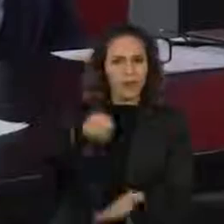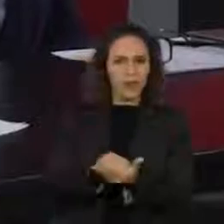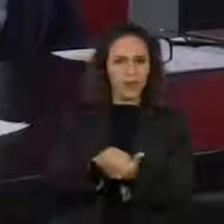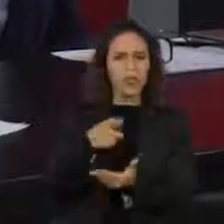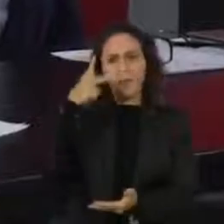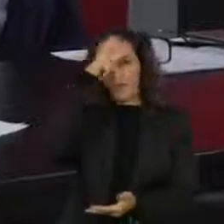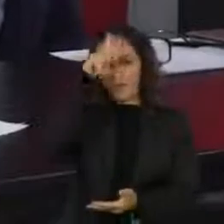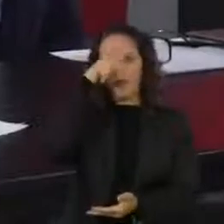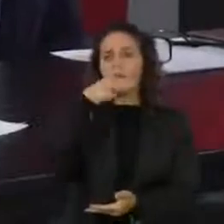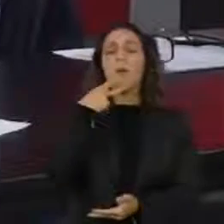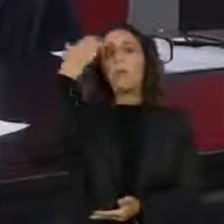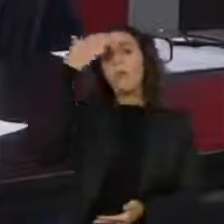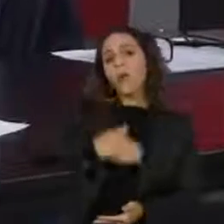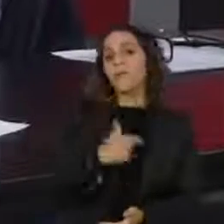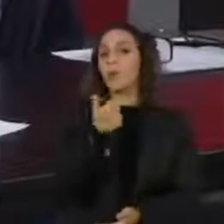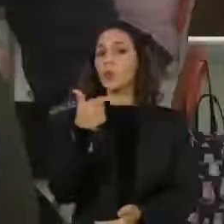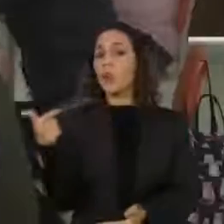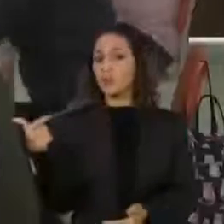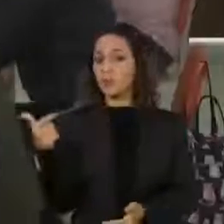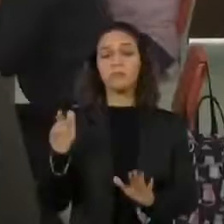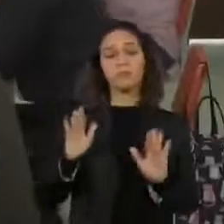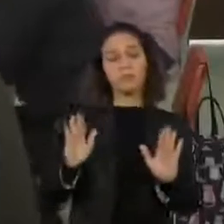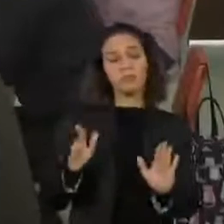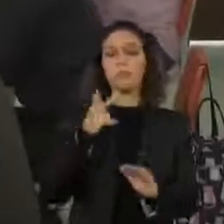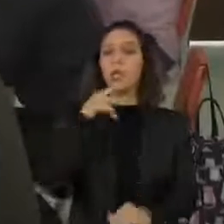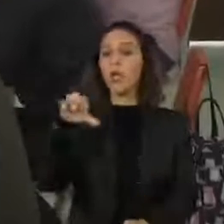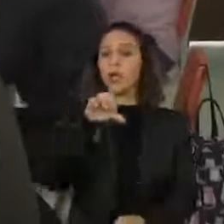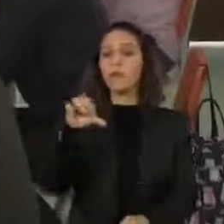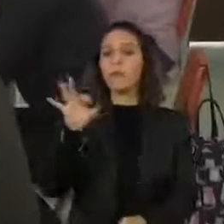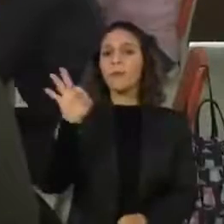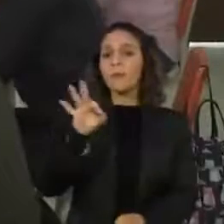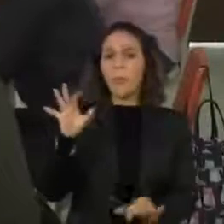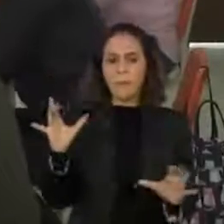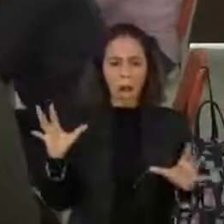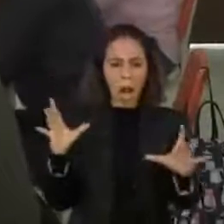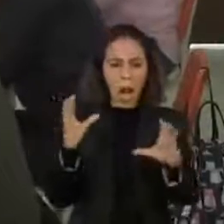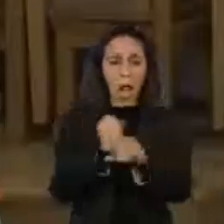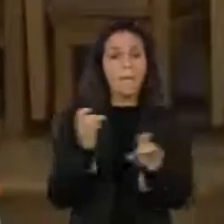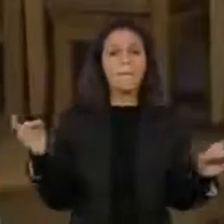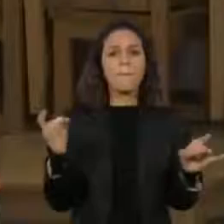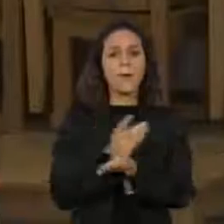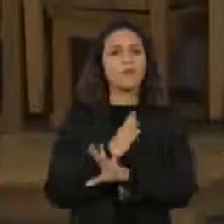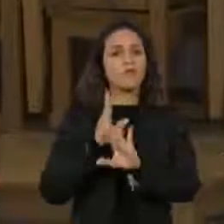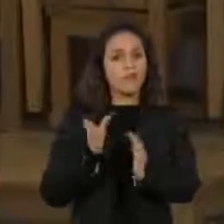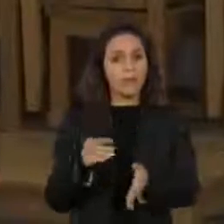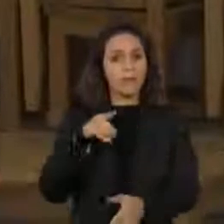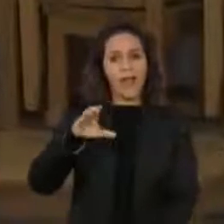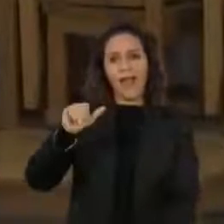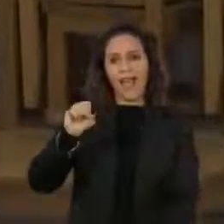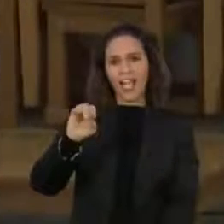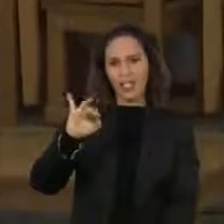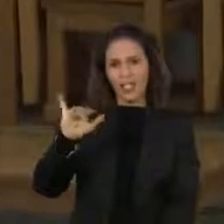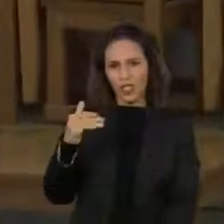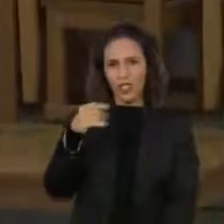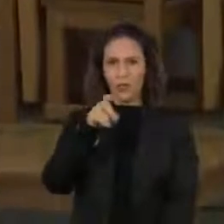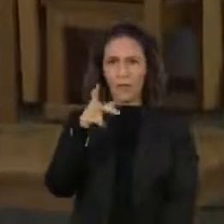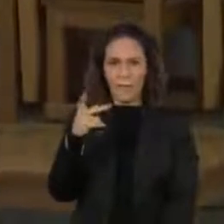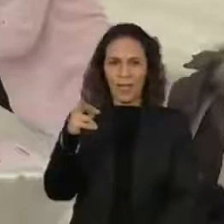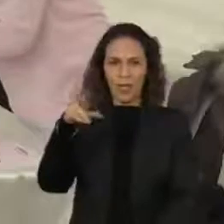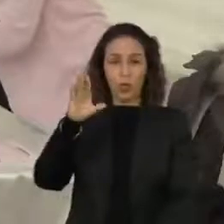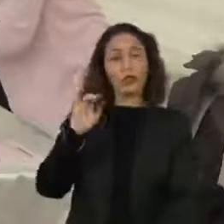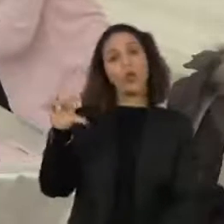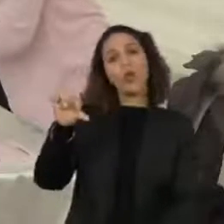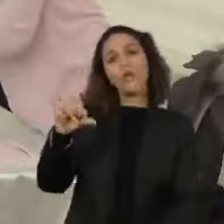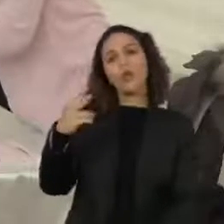e não apresenta provas para as acusações que fazem com noventa e nove porcento das cédulas apuradas castijo teve 50,2 por